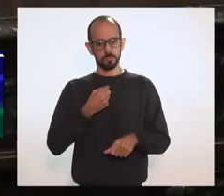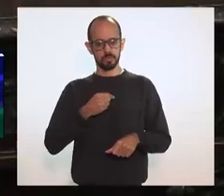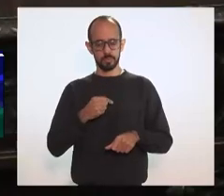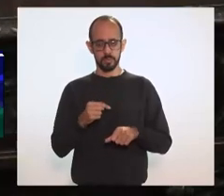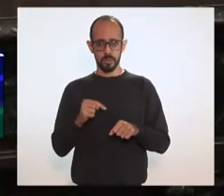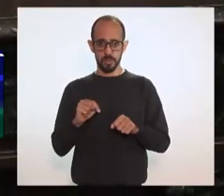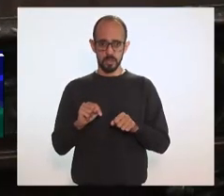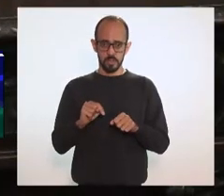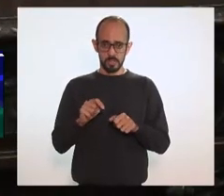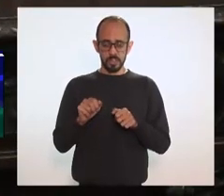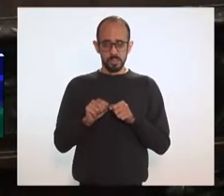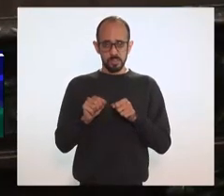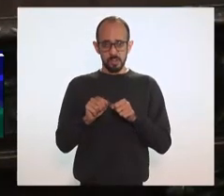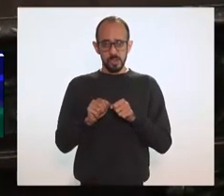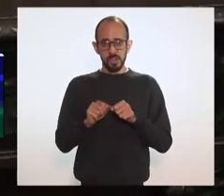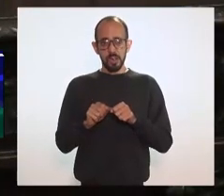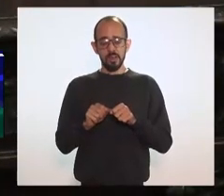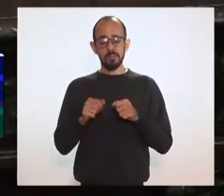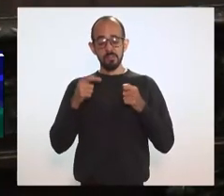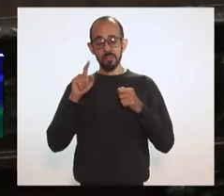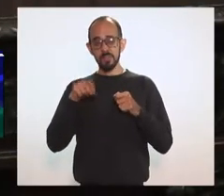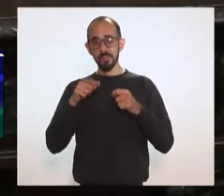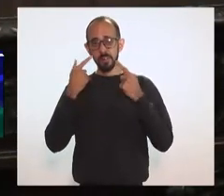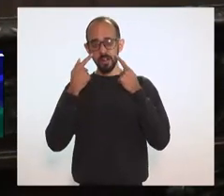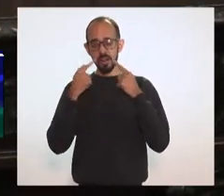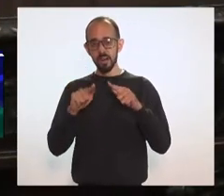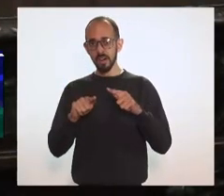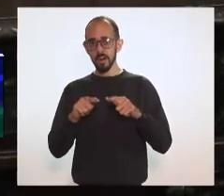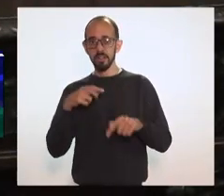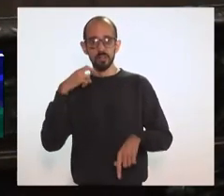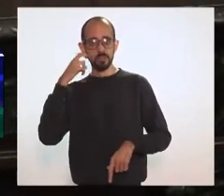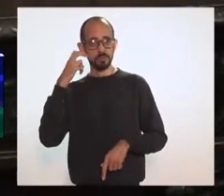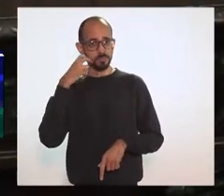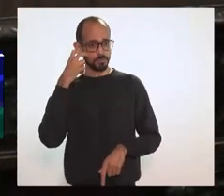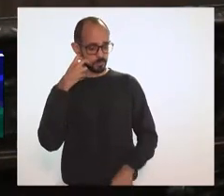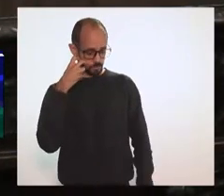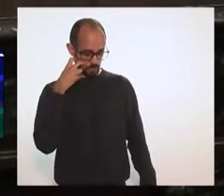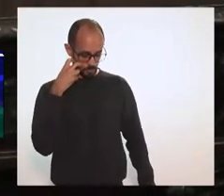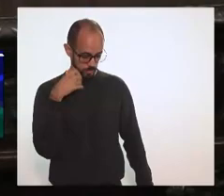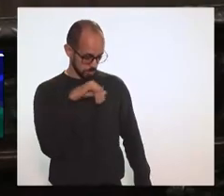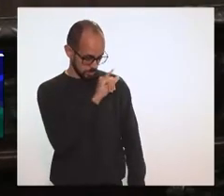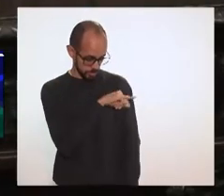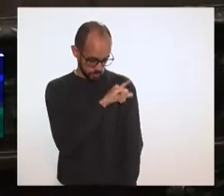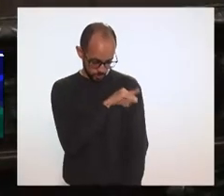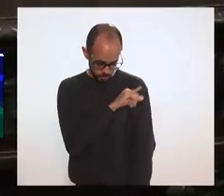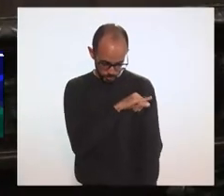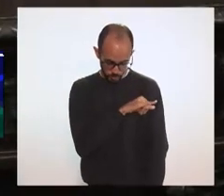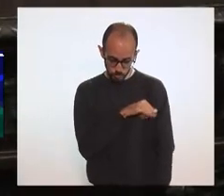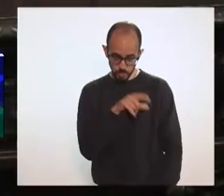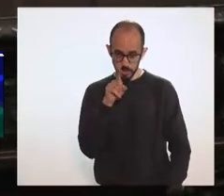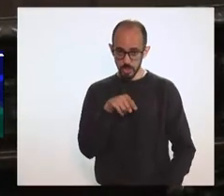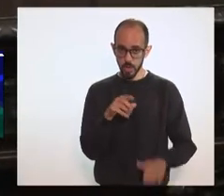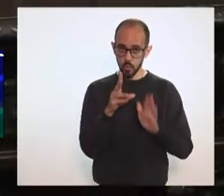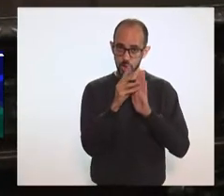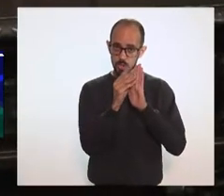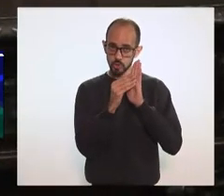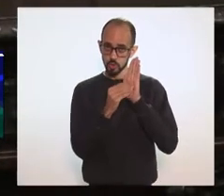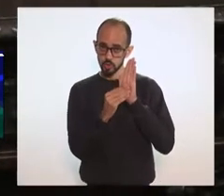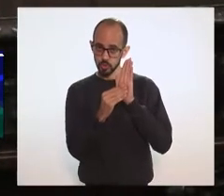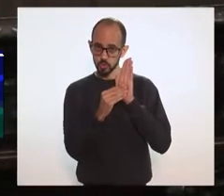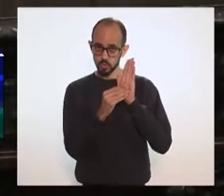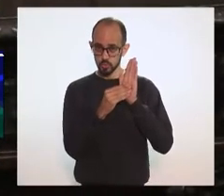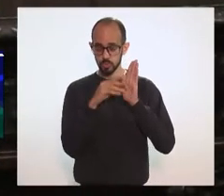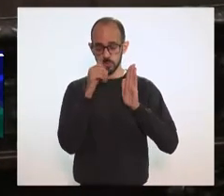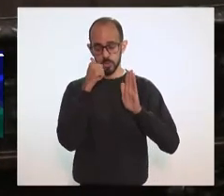temas mais graves e mais vergonhosos do Rio de Janeiro. O registro de